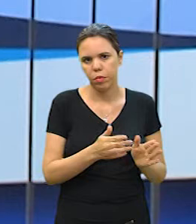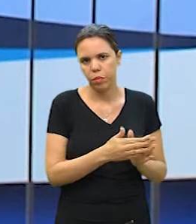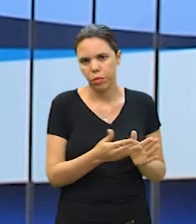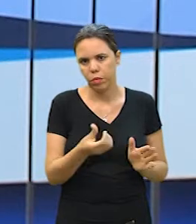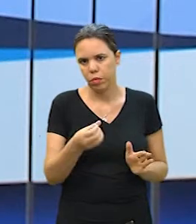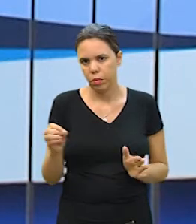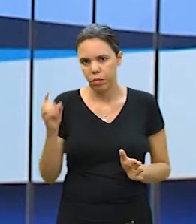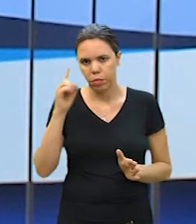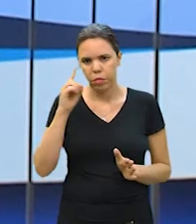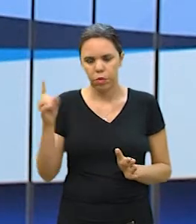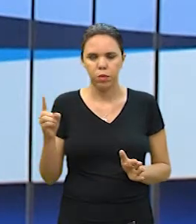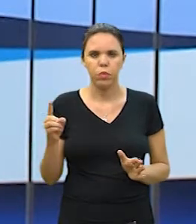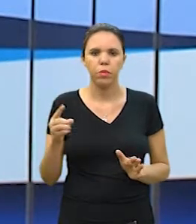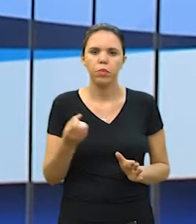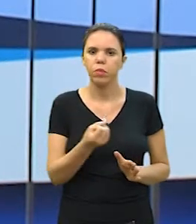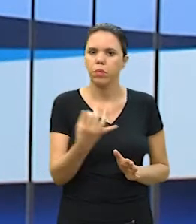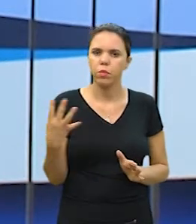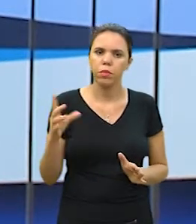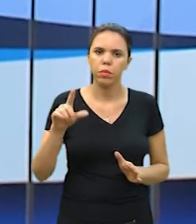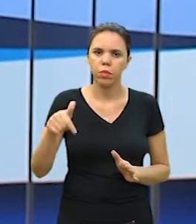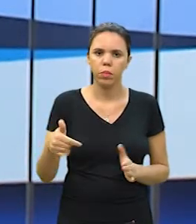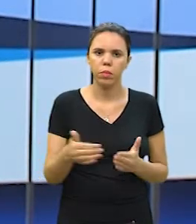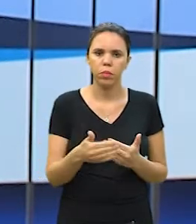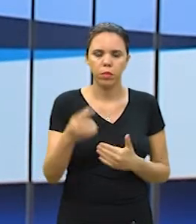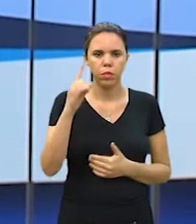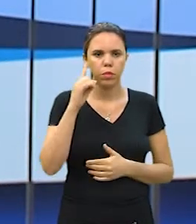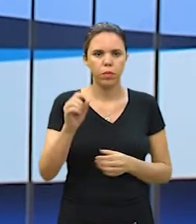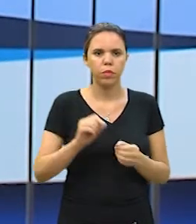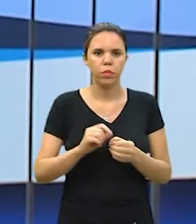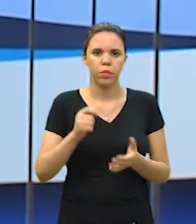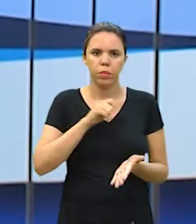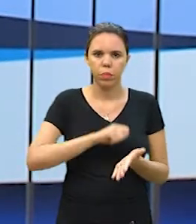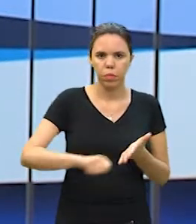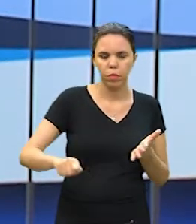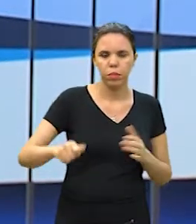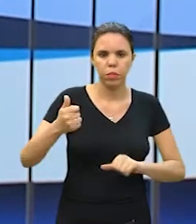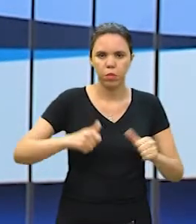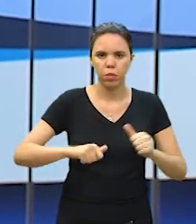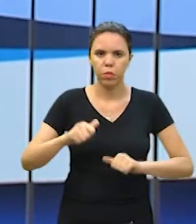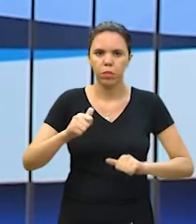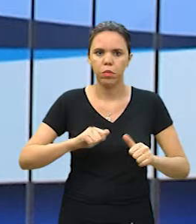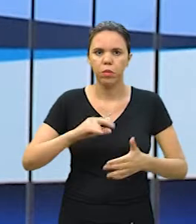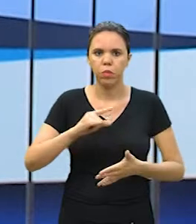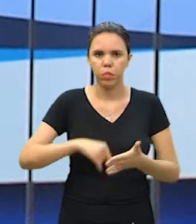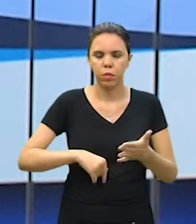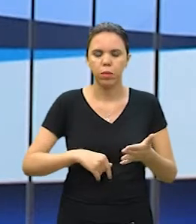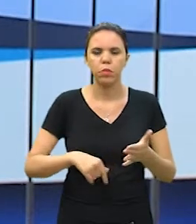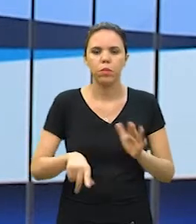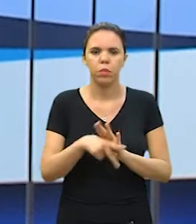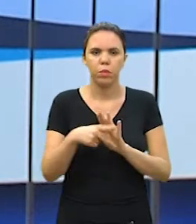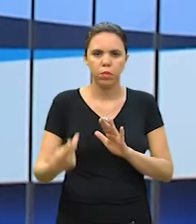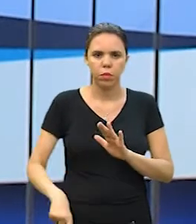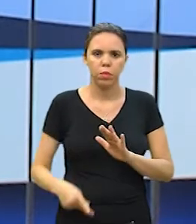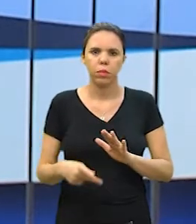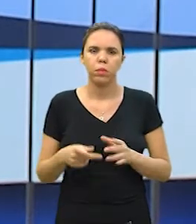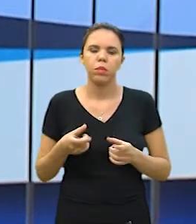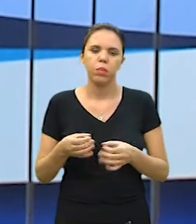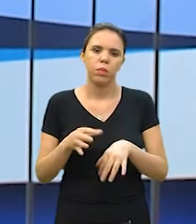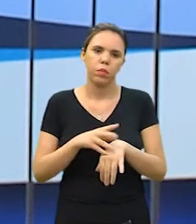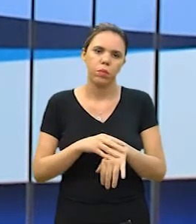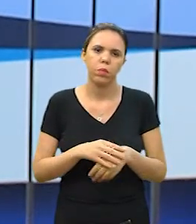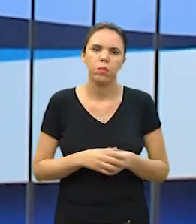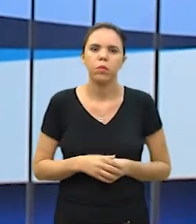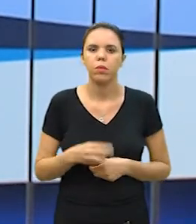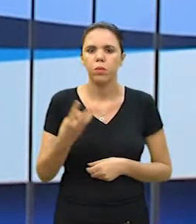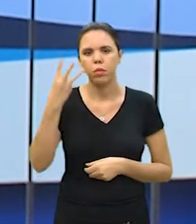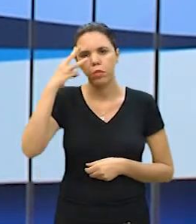prazo de até 60 dias contados a partir do dia em que for assinado o diagnóstico em laudo